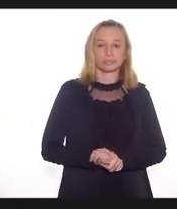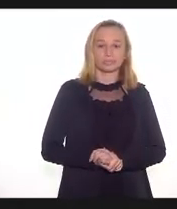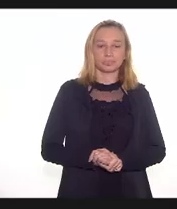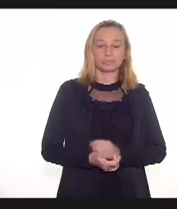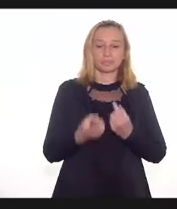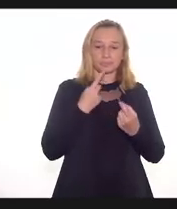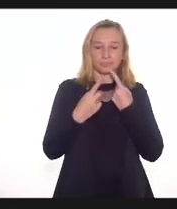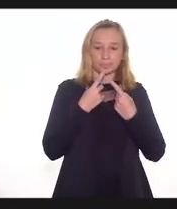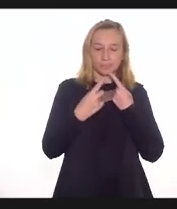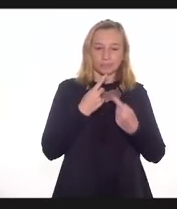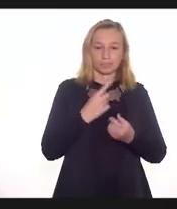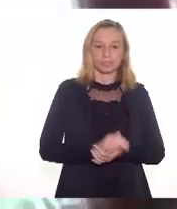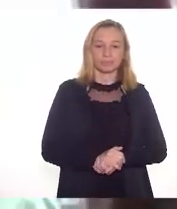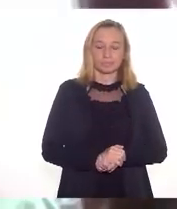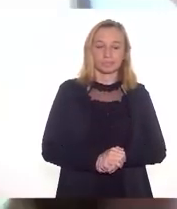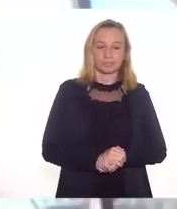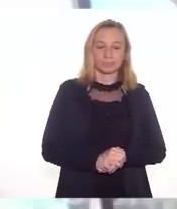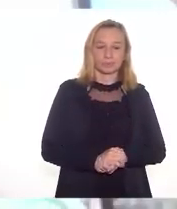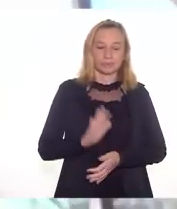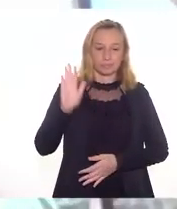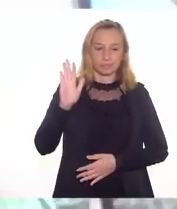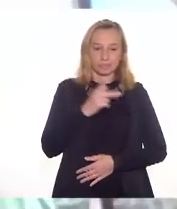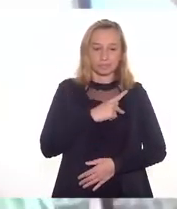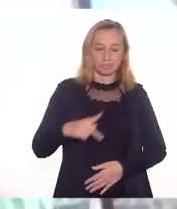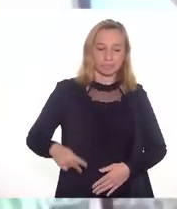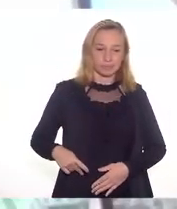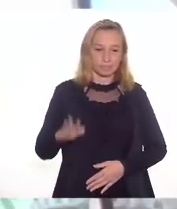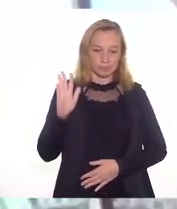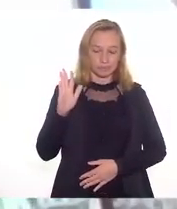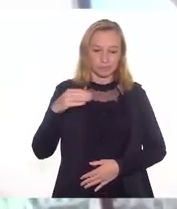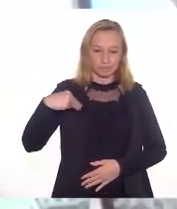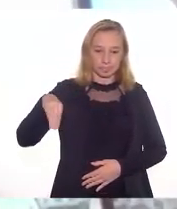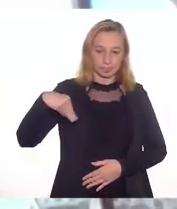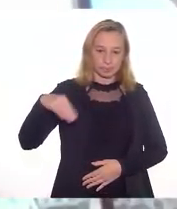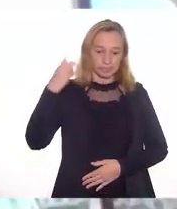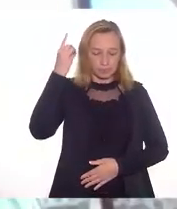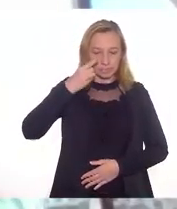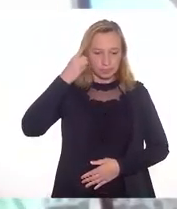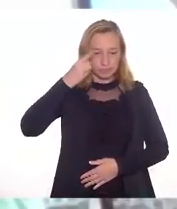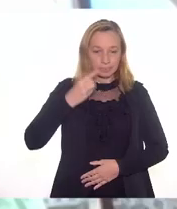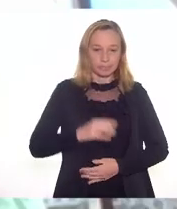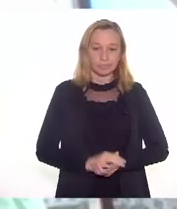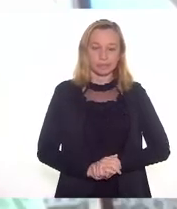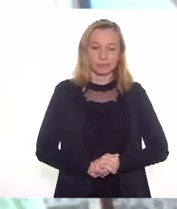Em discussão. Presidente. Deputado Mink.